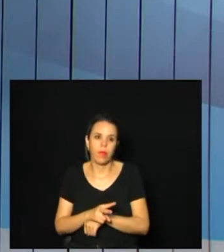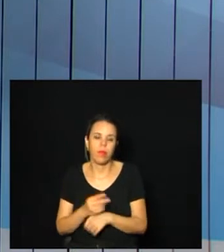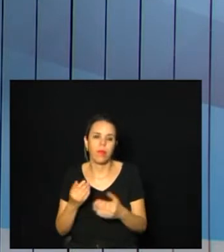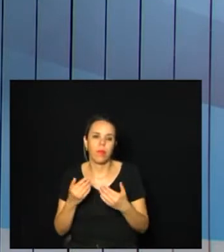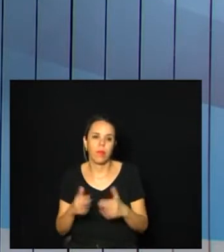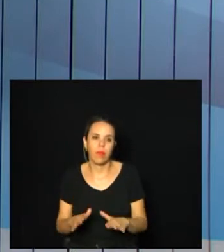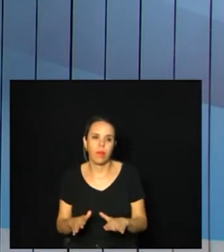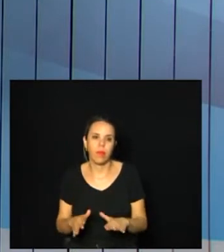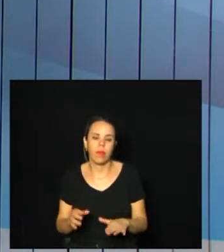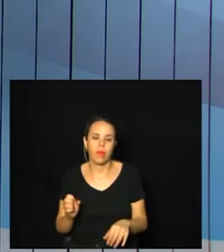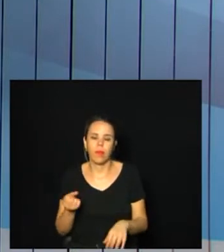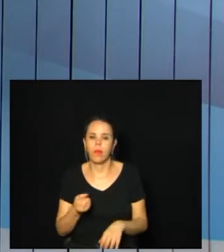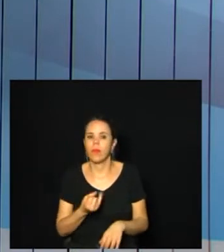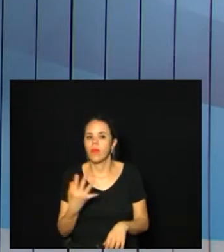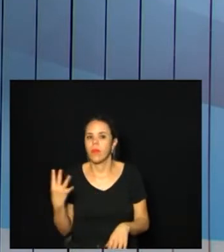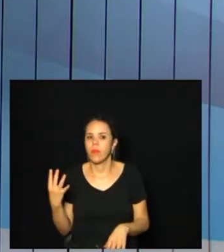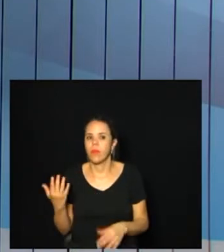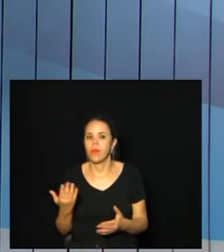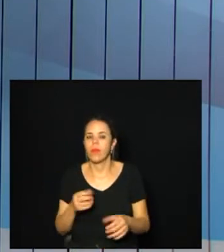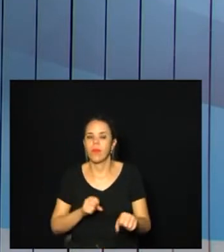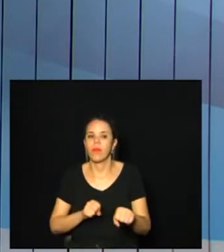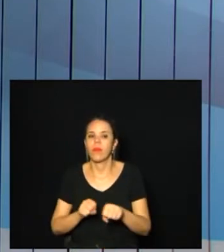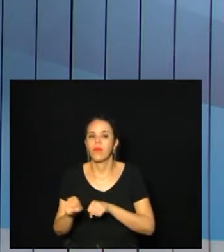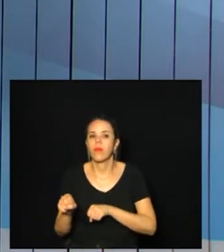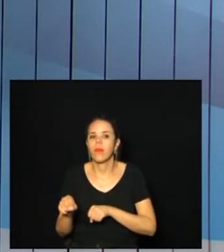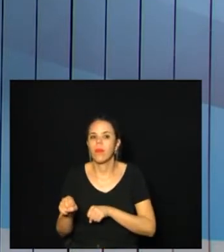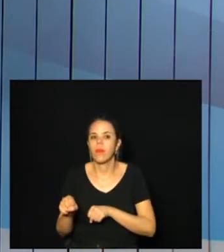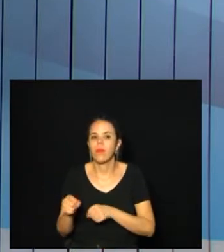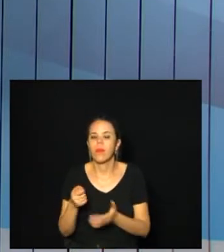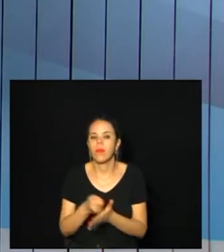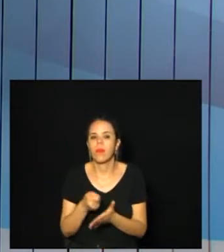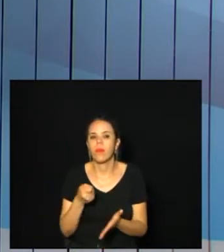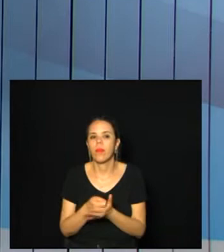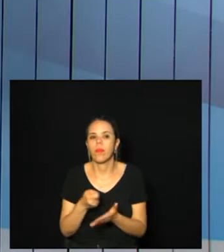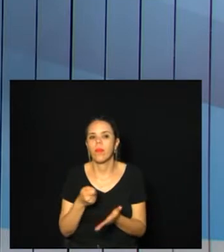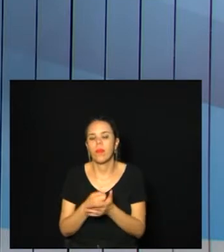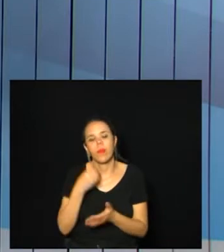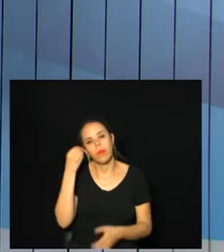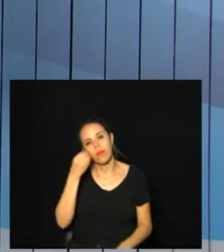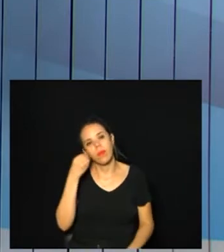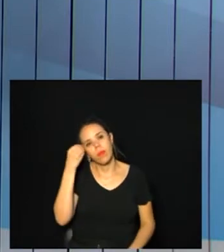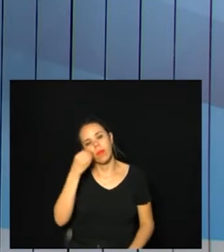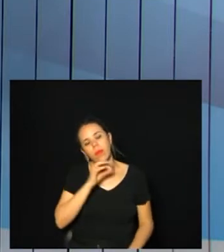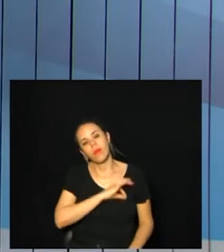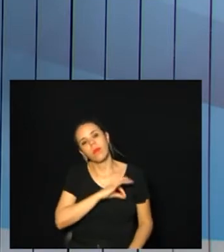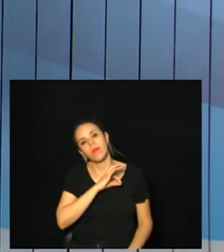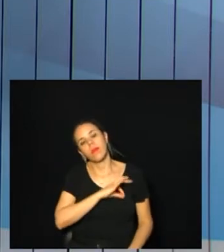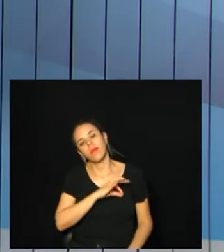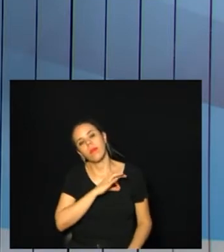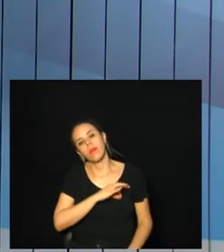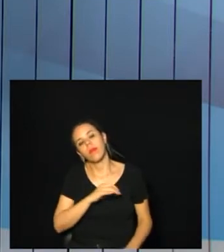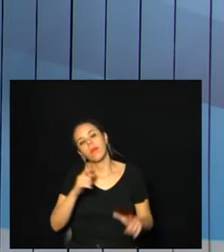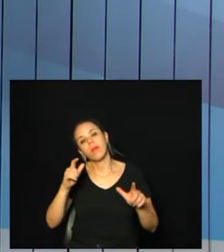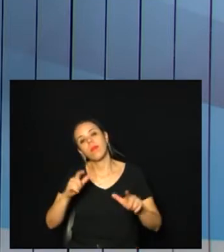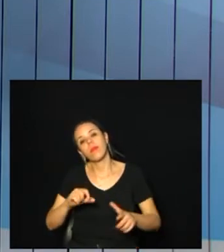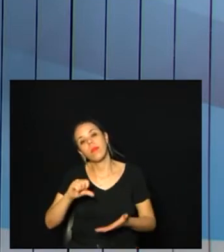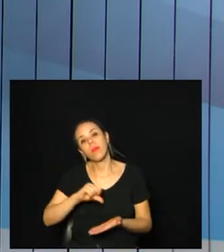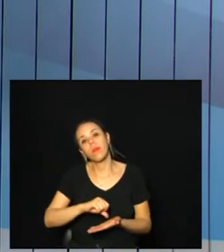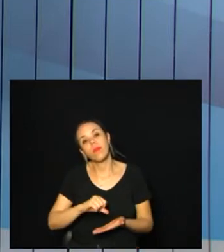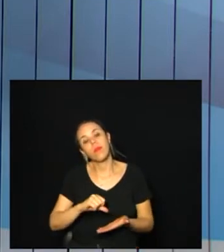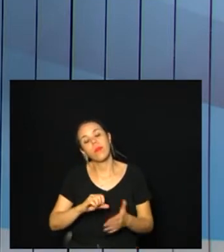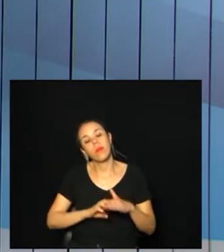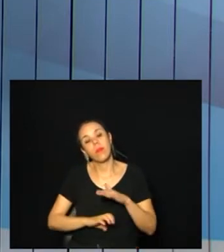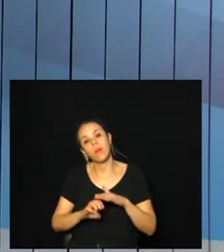aqui, o número de vagas, escolaridade, exigência de experiência, o salário, qual é o bairro desta empresa.